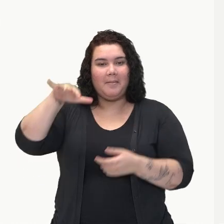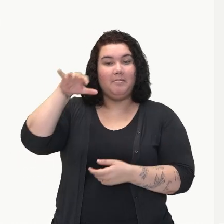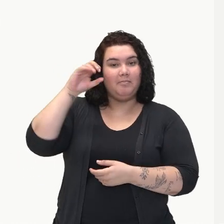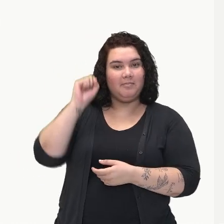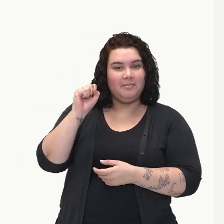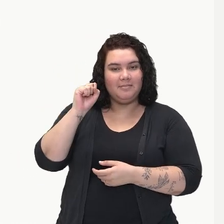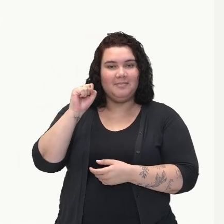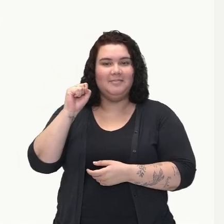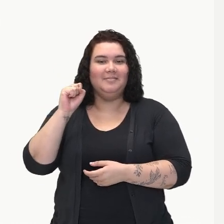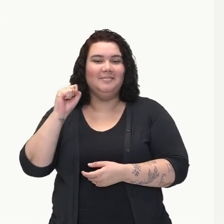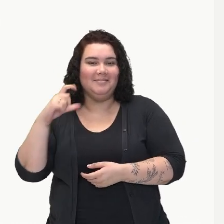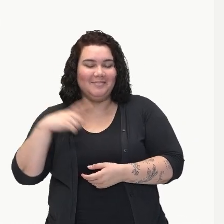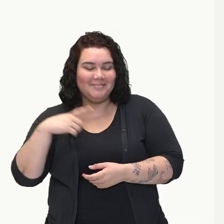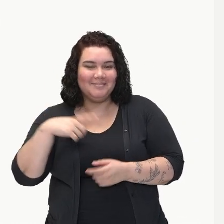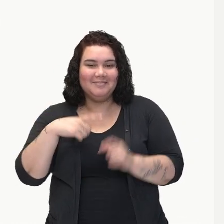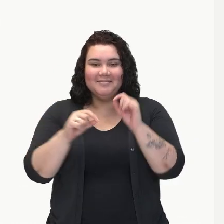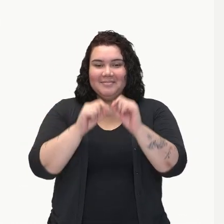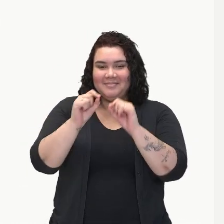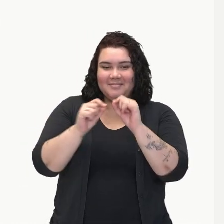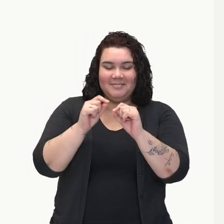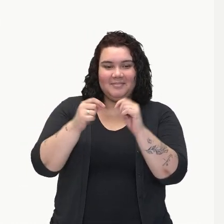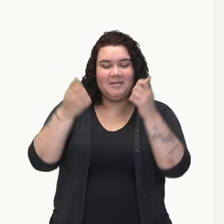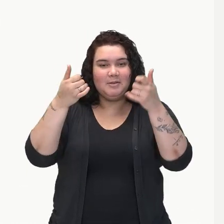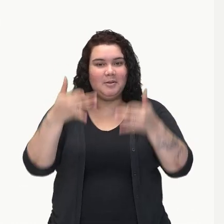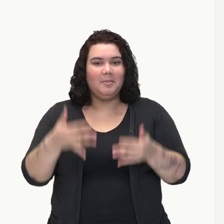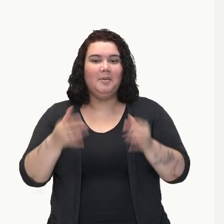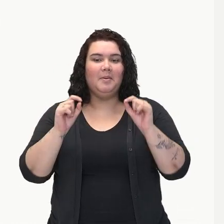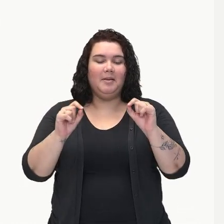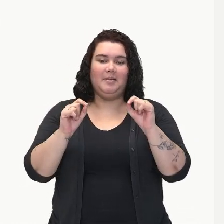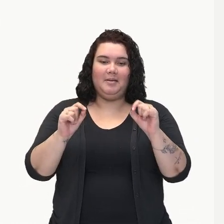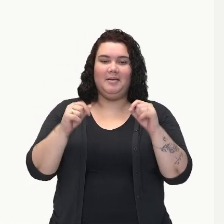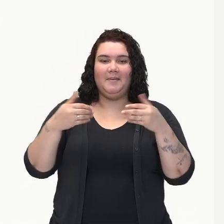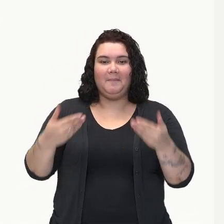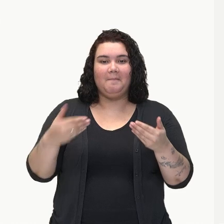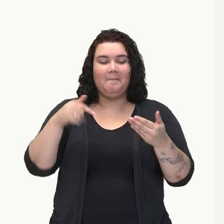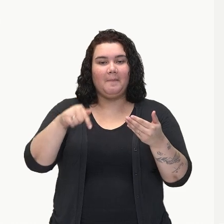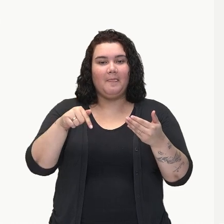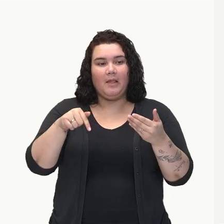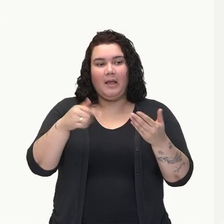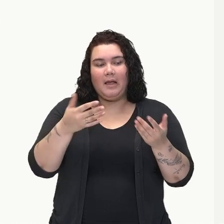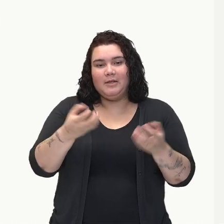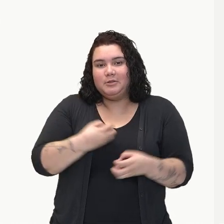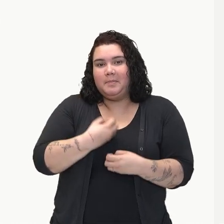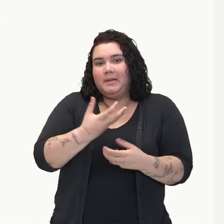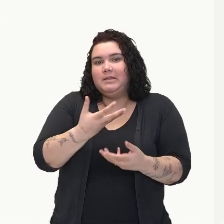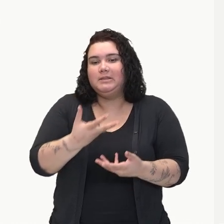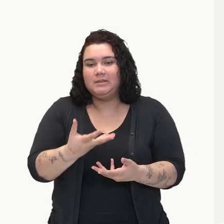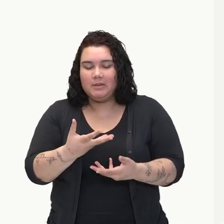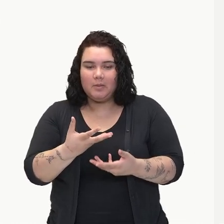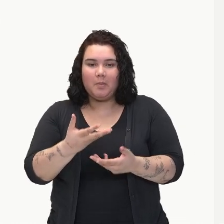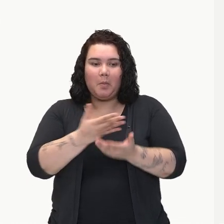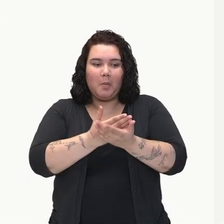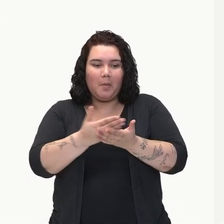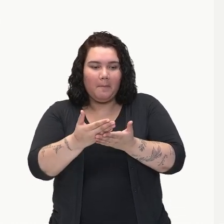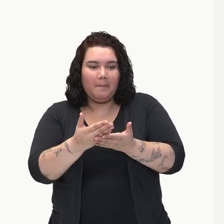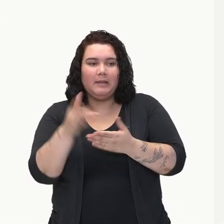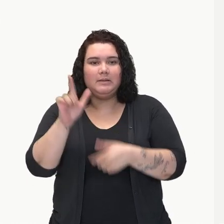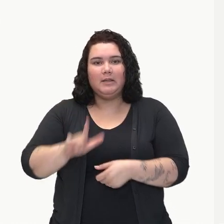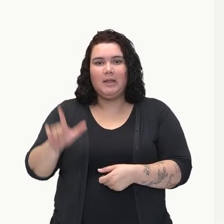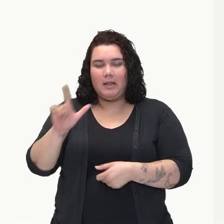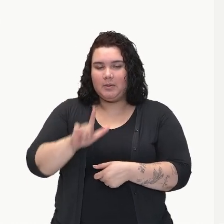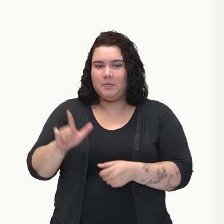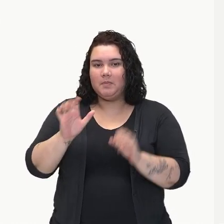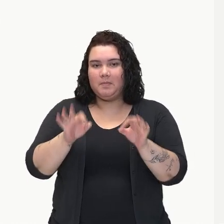um oceano? O que essa pessoa está tentando dizer com isso? E por que ela está dizendo dessa forma? Porque ela está começando a criar um fazer literário. A